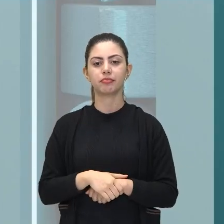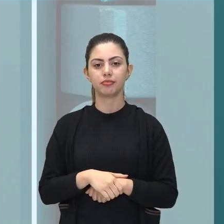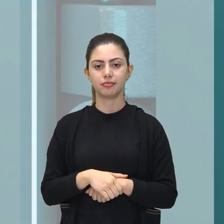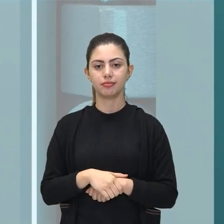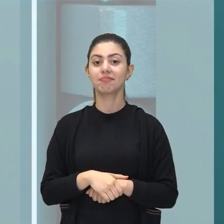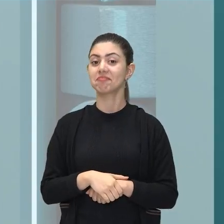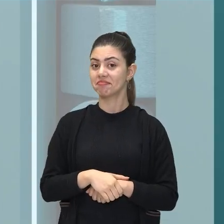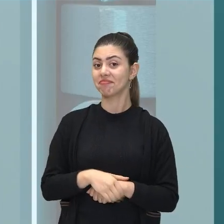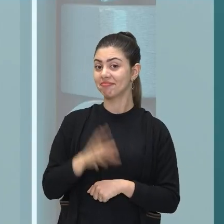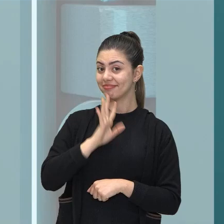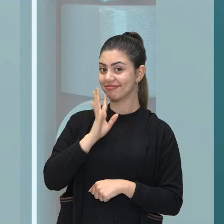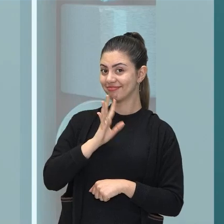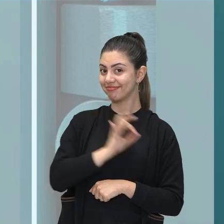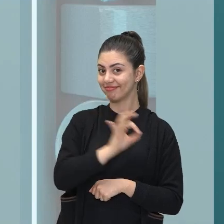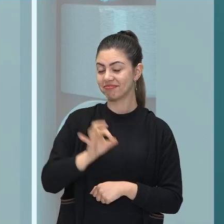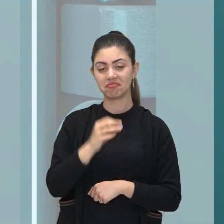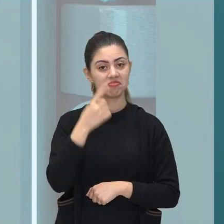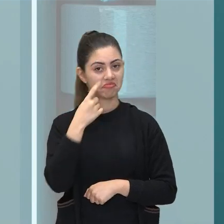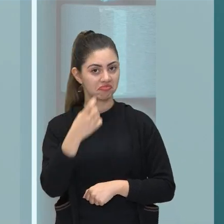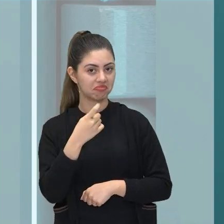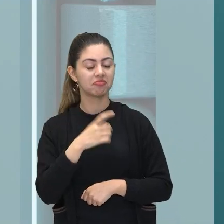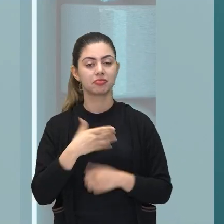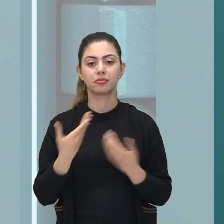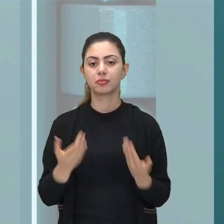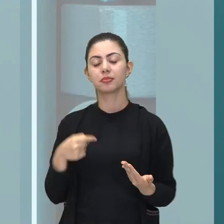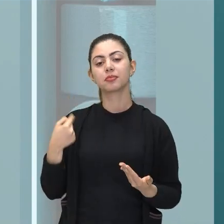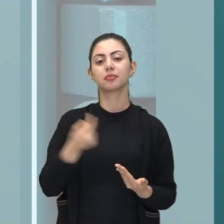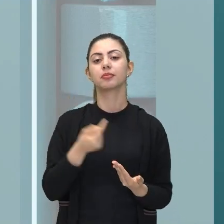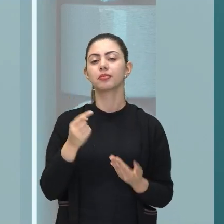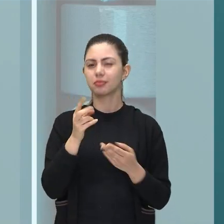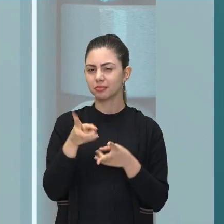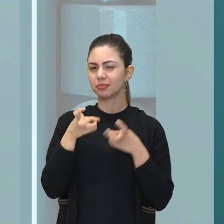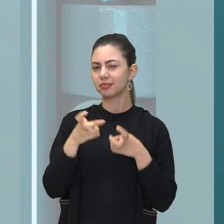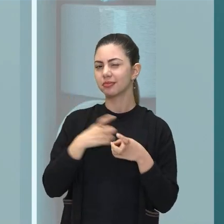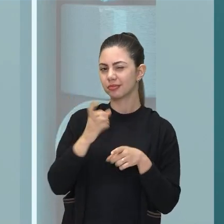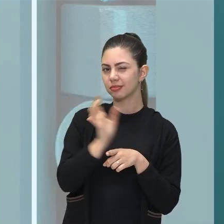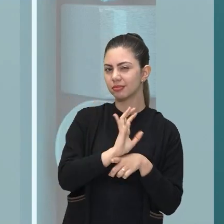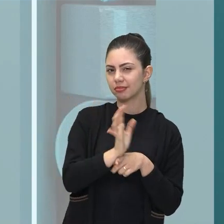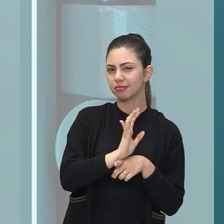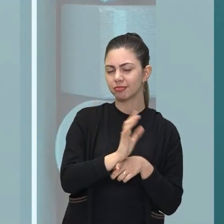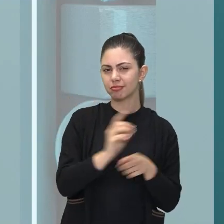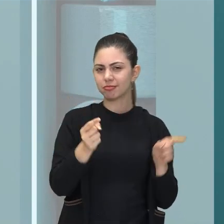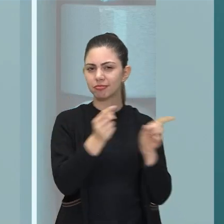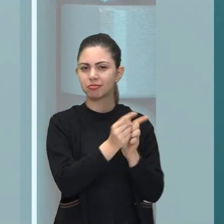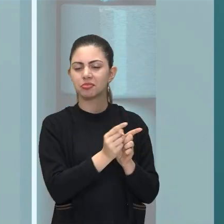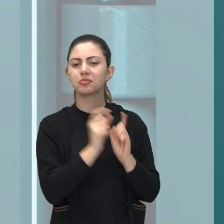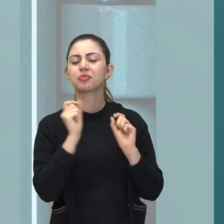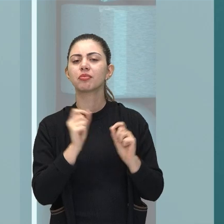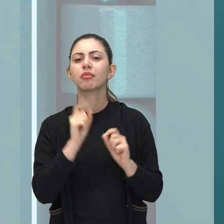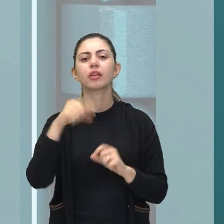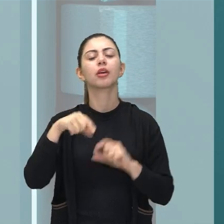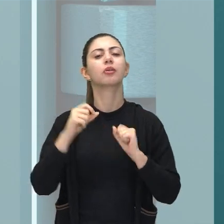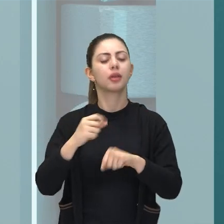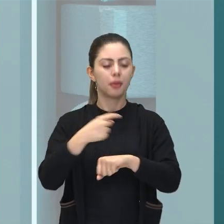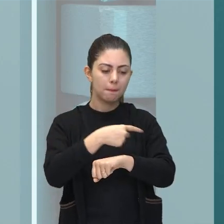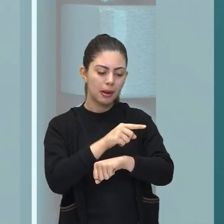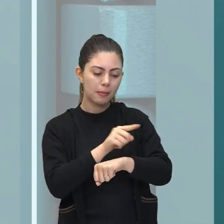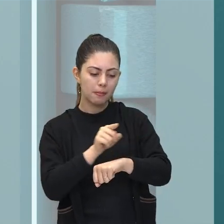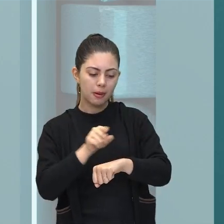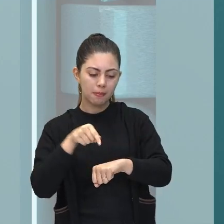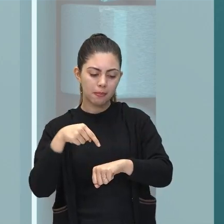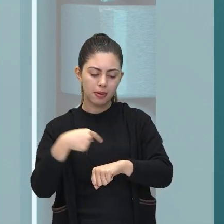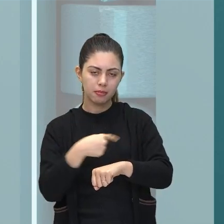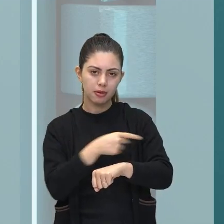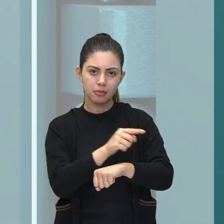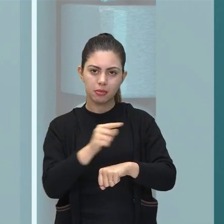Bem bonito, né? É bastante interessante. E a gente tem aí no vídeo um detalhe muito curioso, que é esse tic-tac ao fundo que fica o tempo